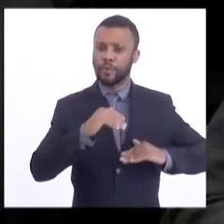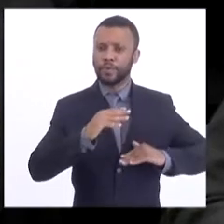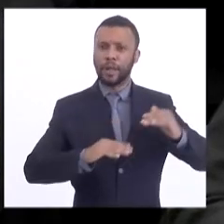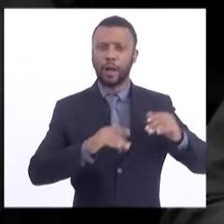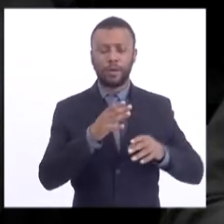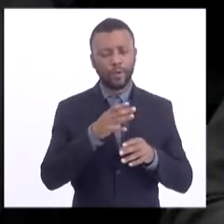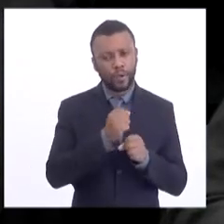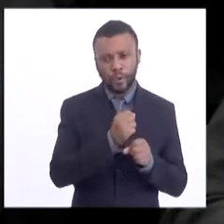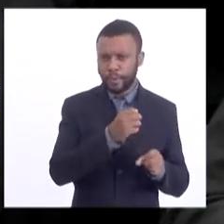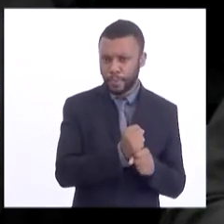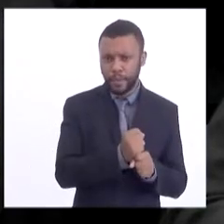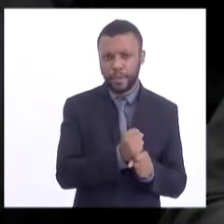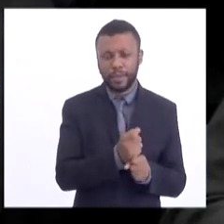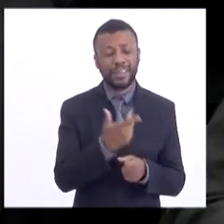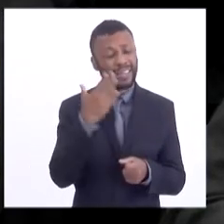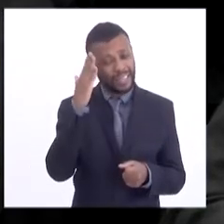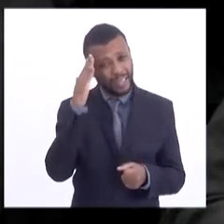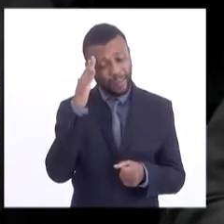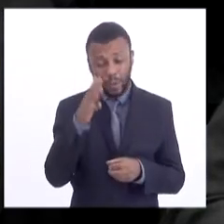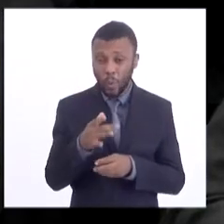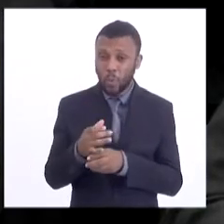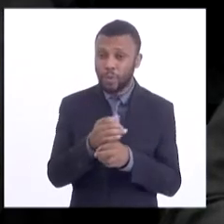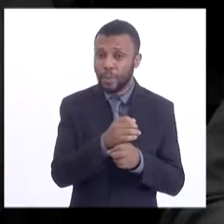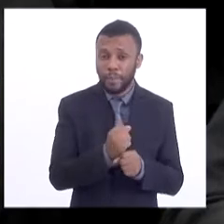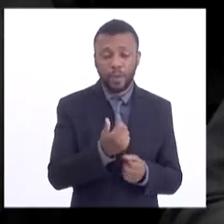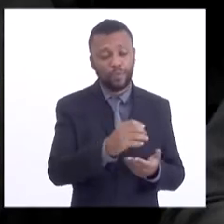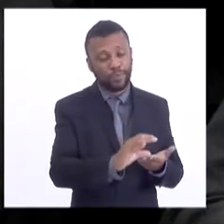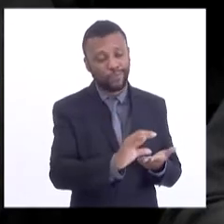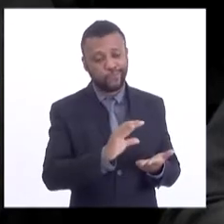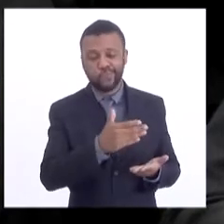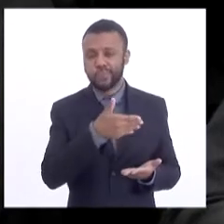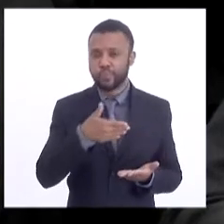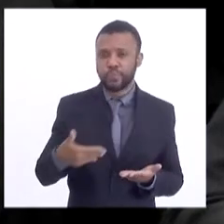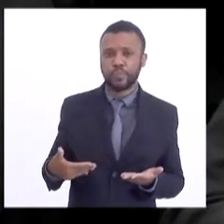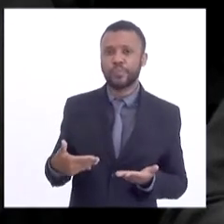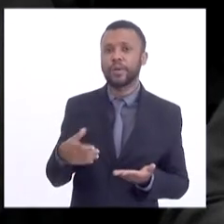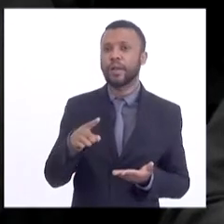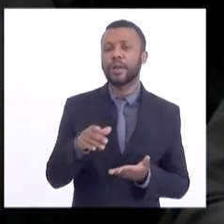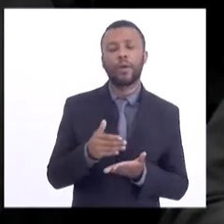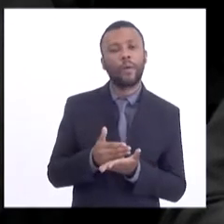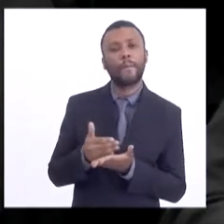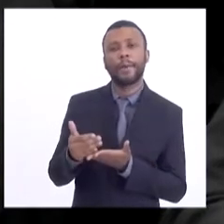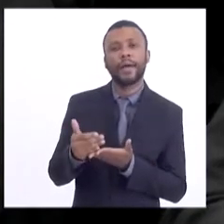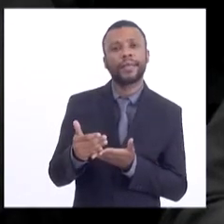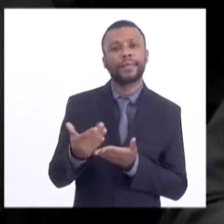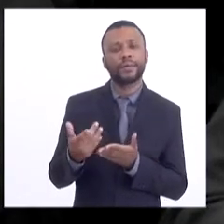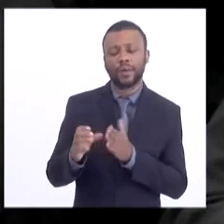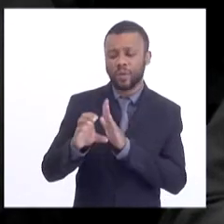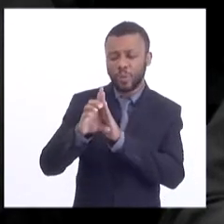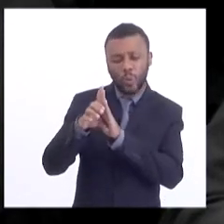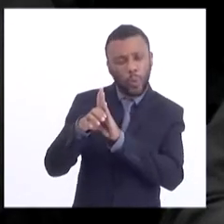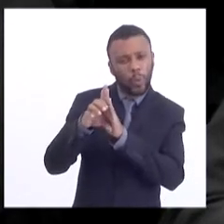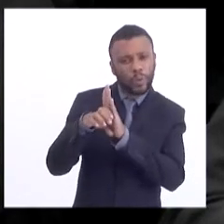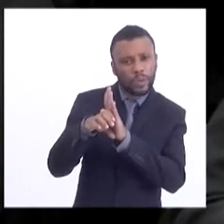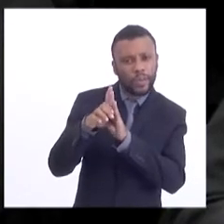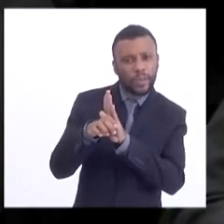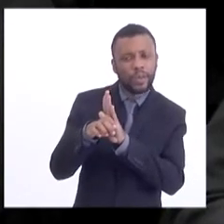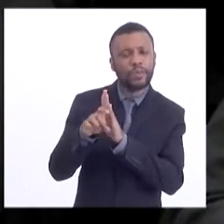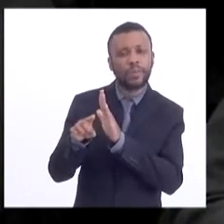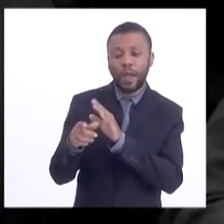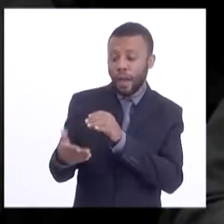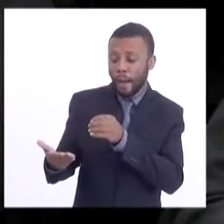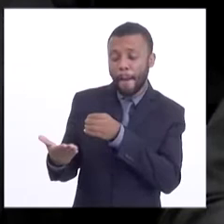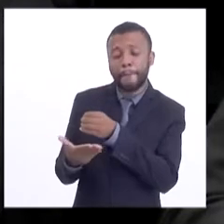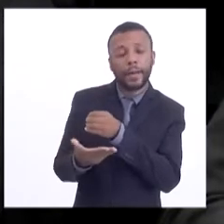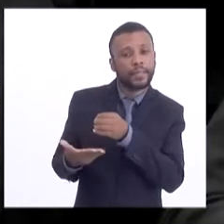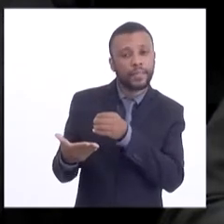orçamento a gente sabe que o orçamento público basicamente ele nasce de uma maneira conceitual matricial